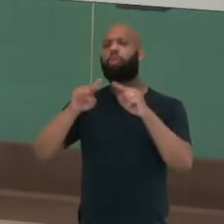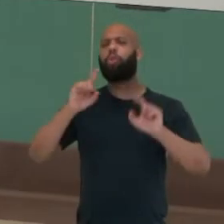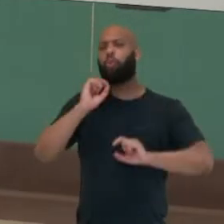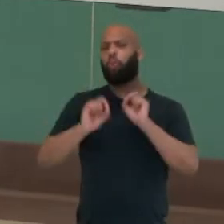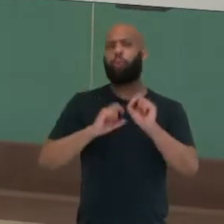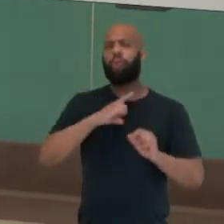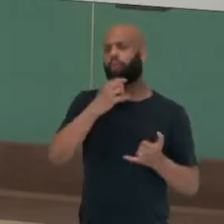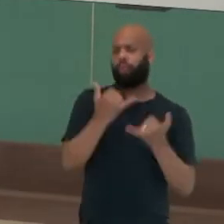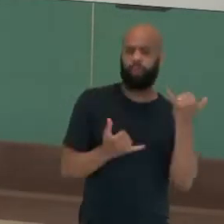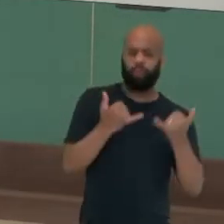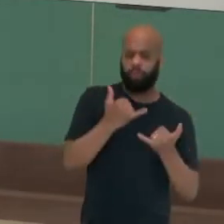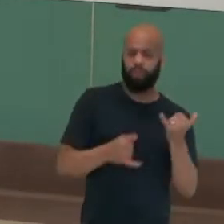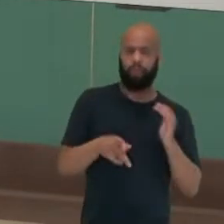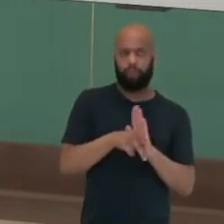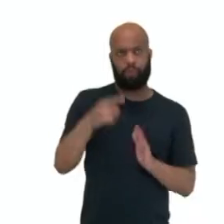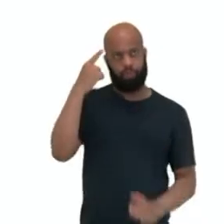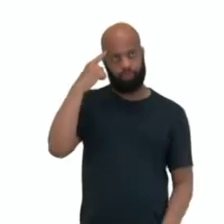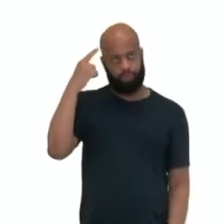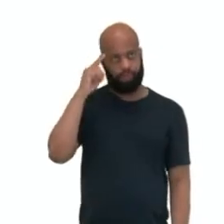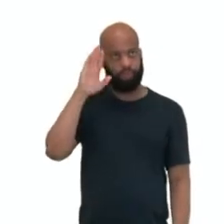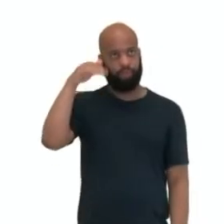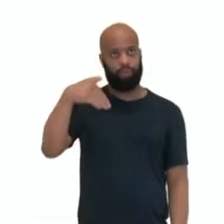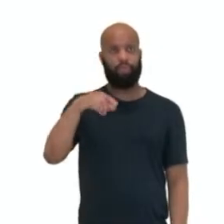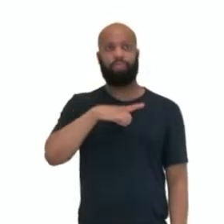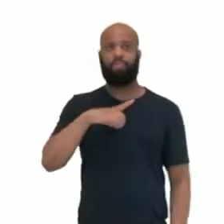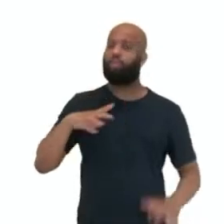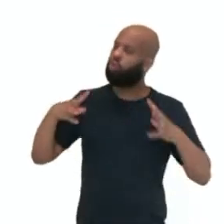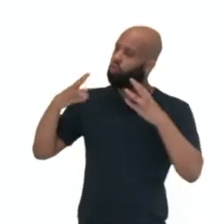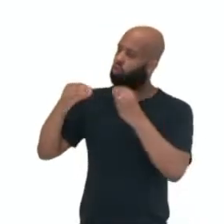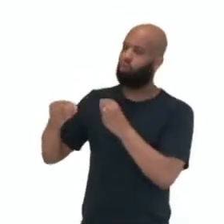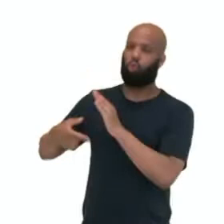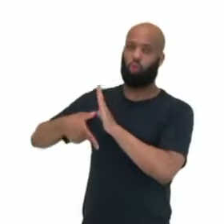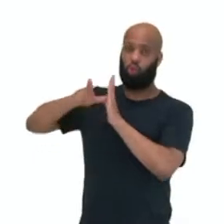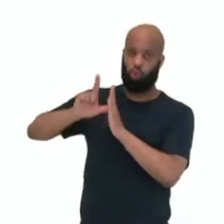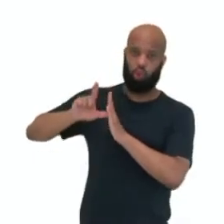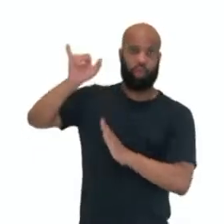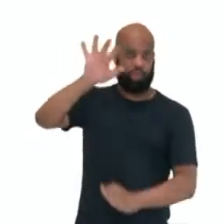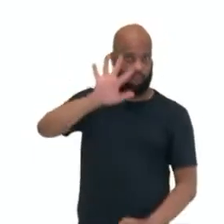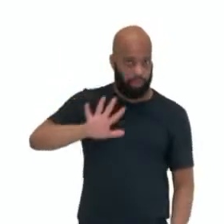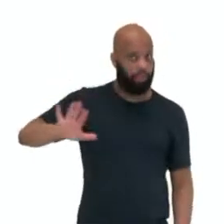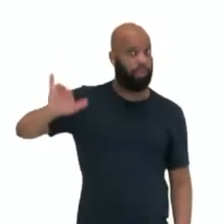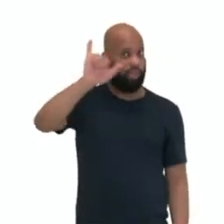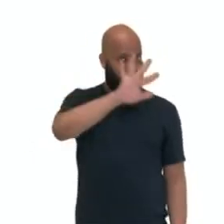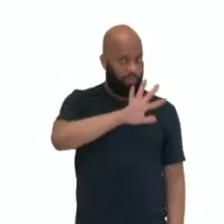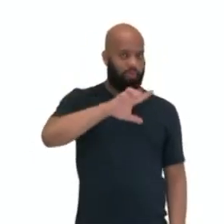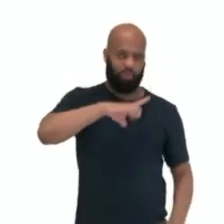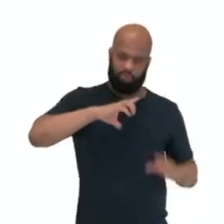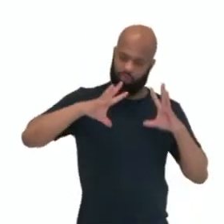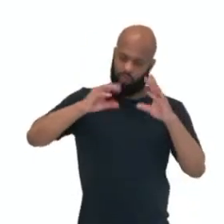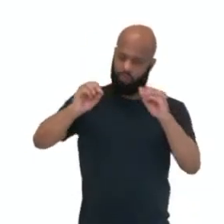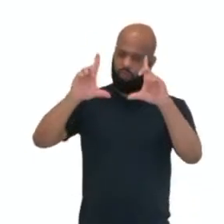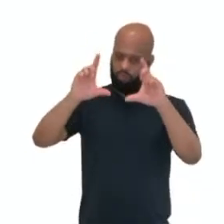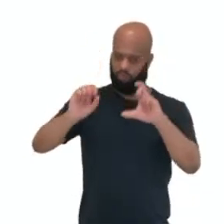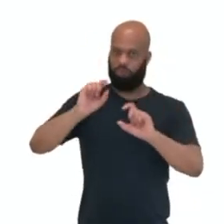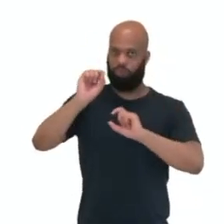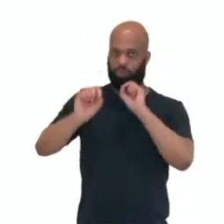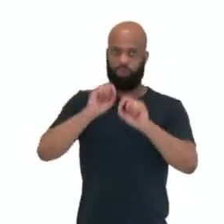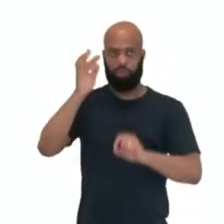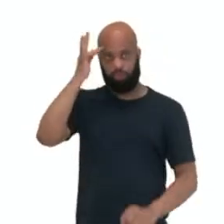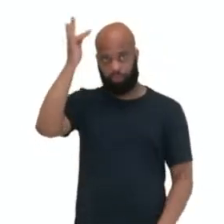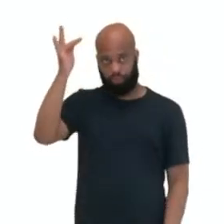em comum? Francis Bacon, George Berkeley, John Locke, David Hume, Thomas Hobbes são